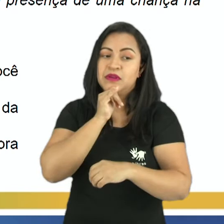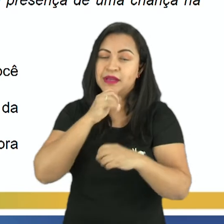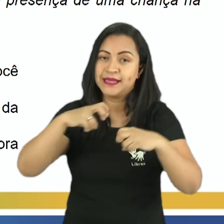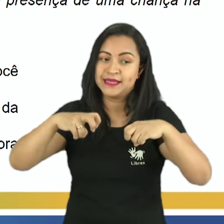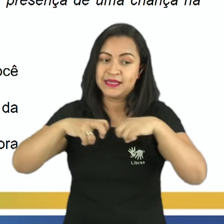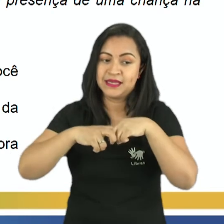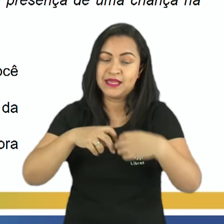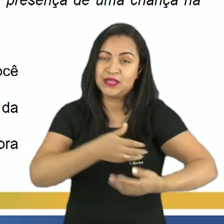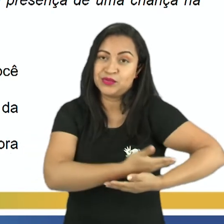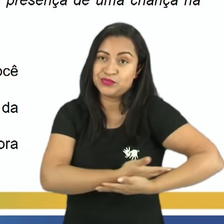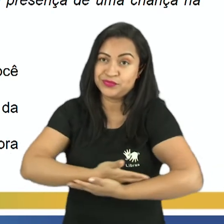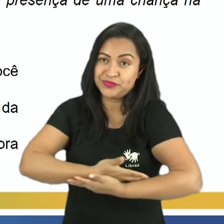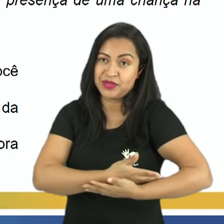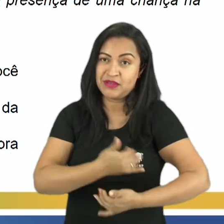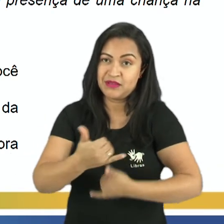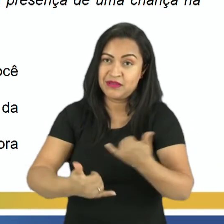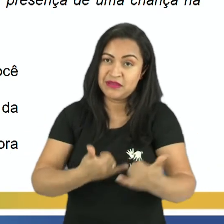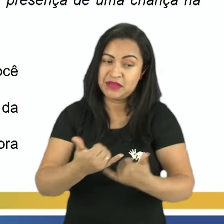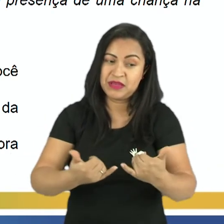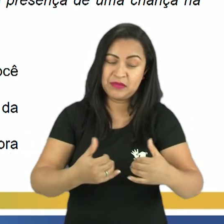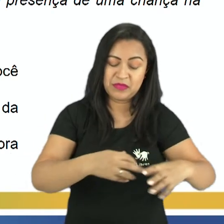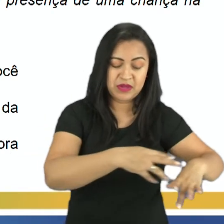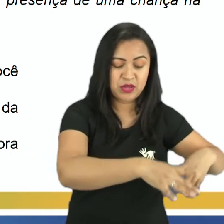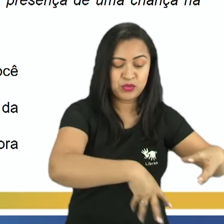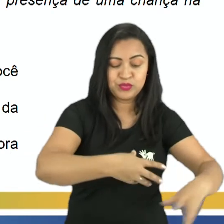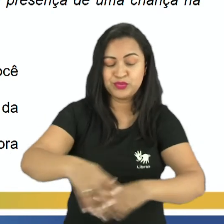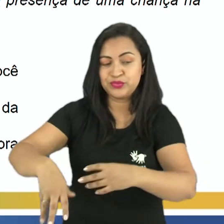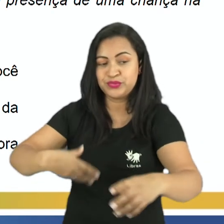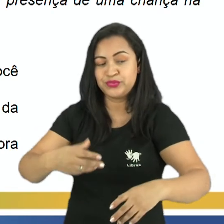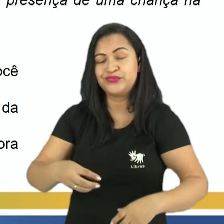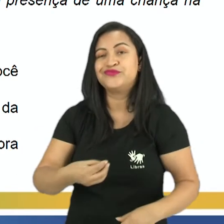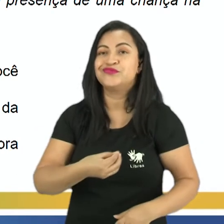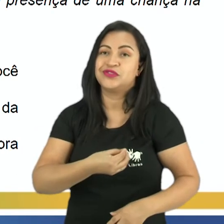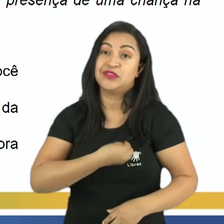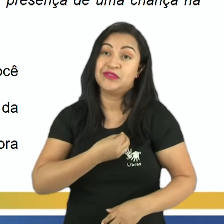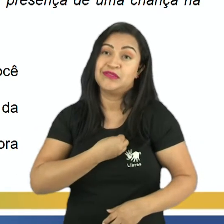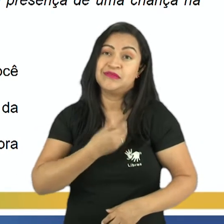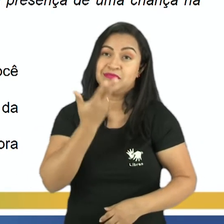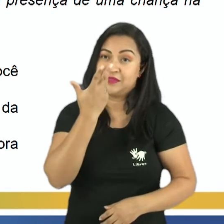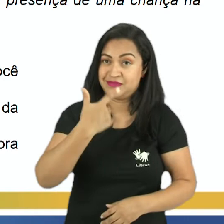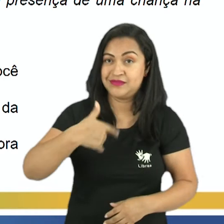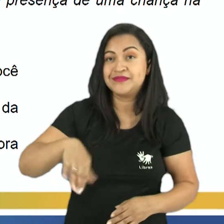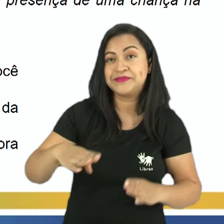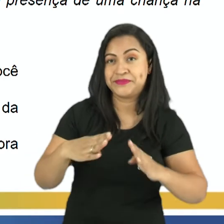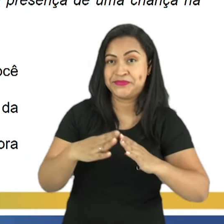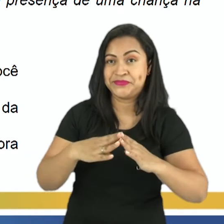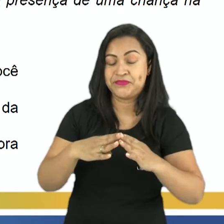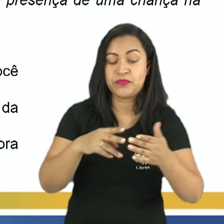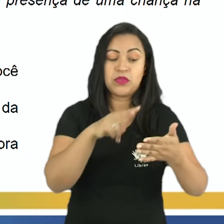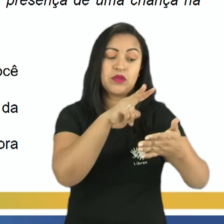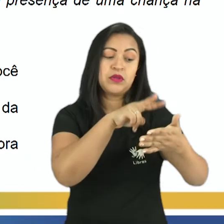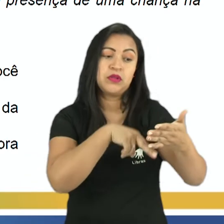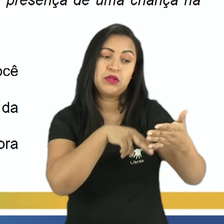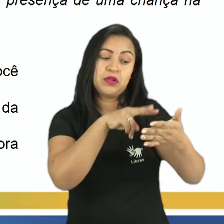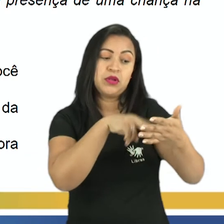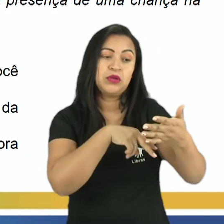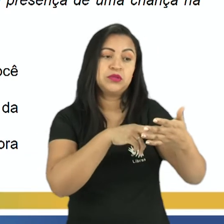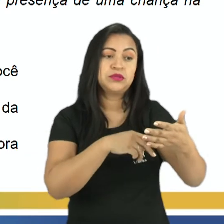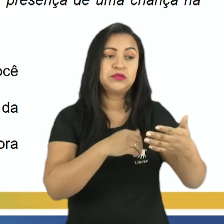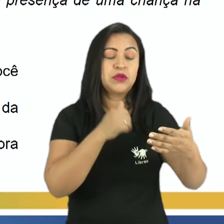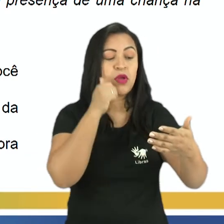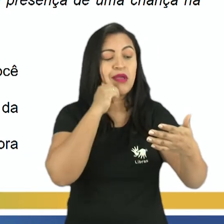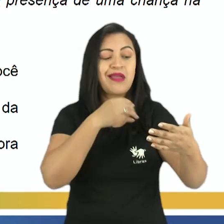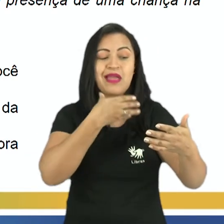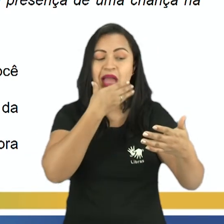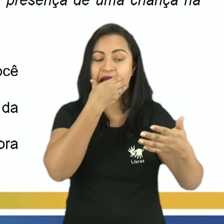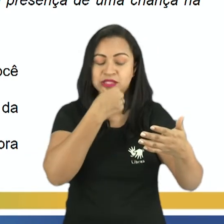conforto e brinquedos espalhados denunciam a presença de uma criança na casa. Lendo, Silvia morde uma